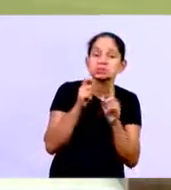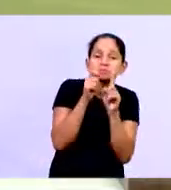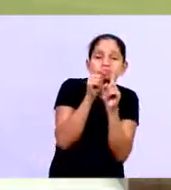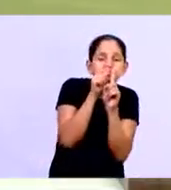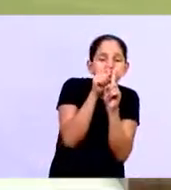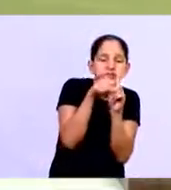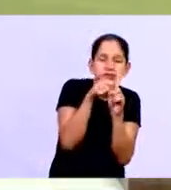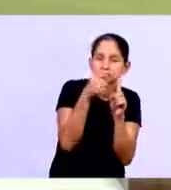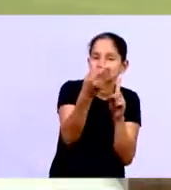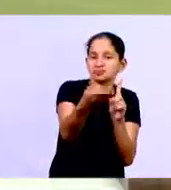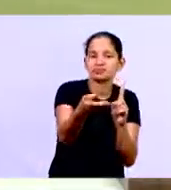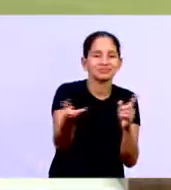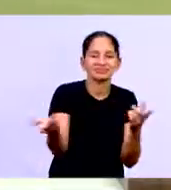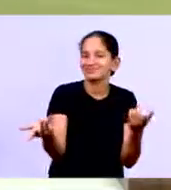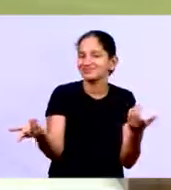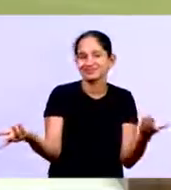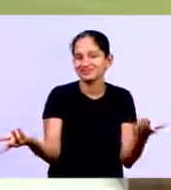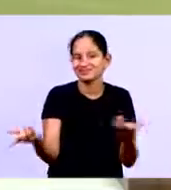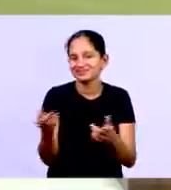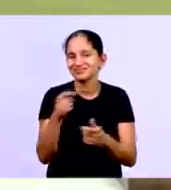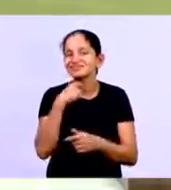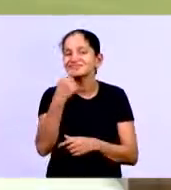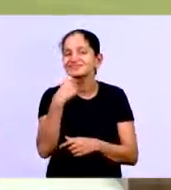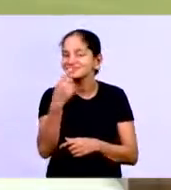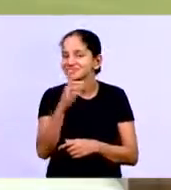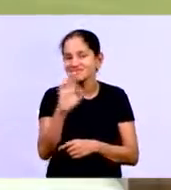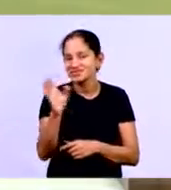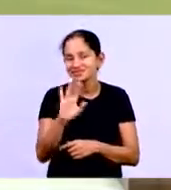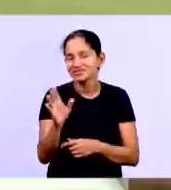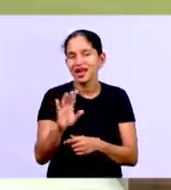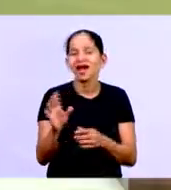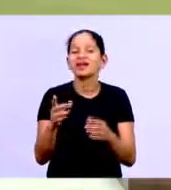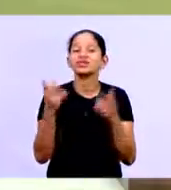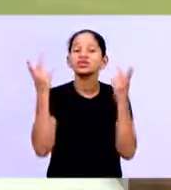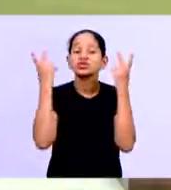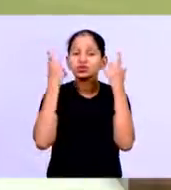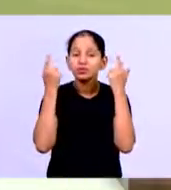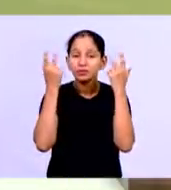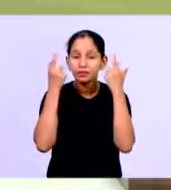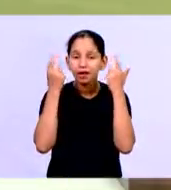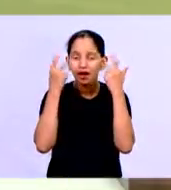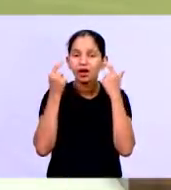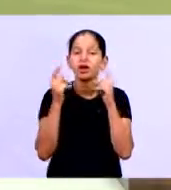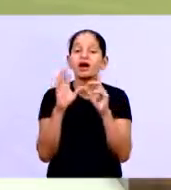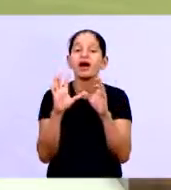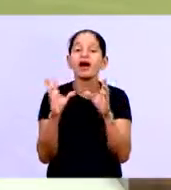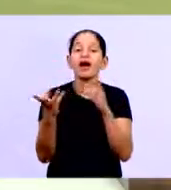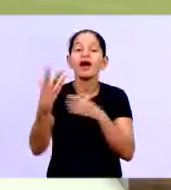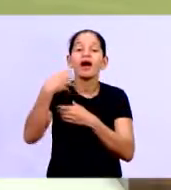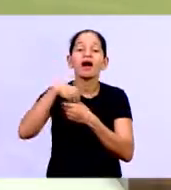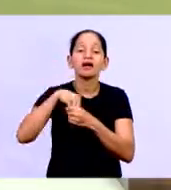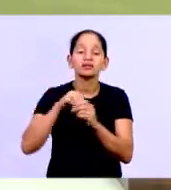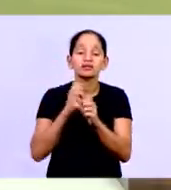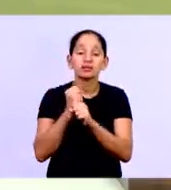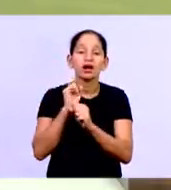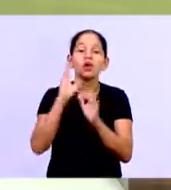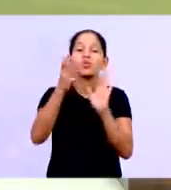de centavo, por isso que vai sobrar esse valor residual, que em algumas situações geralmente é incluso na última